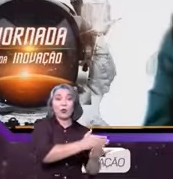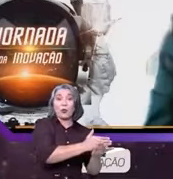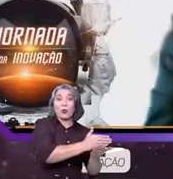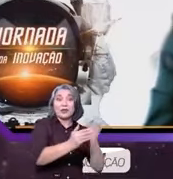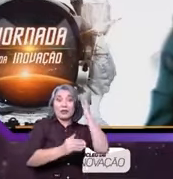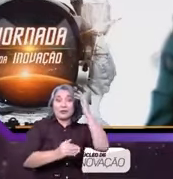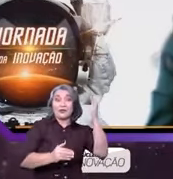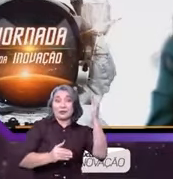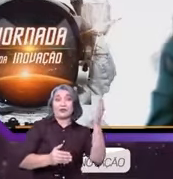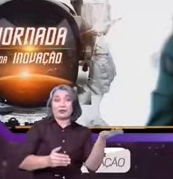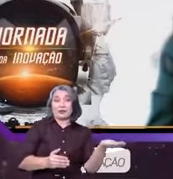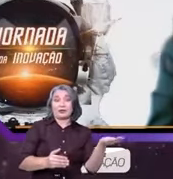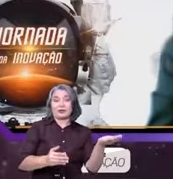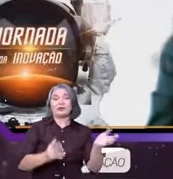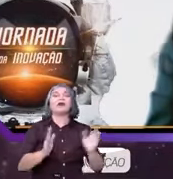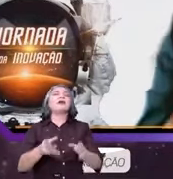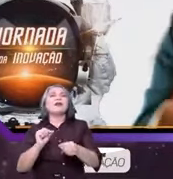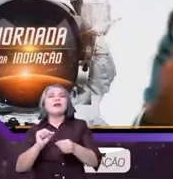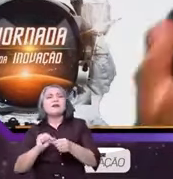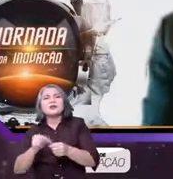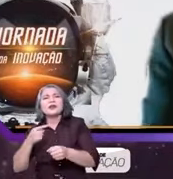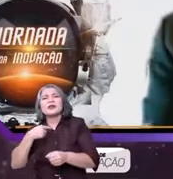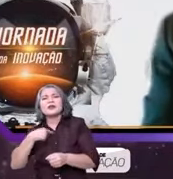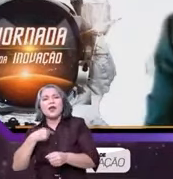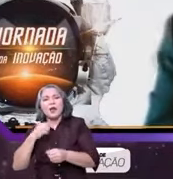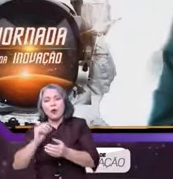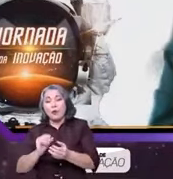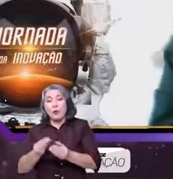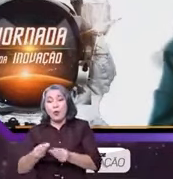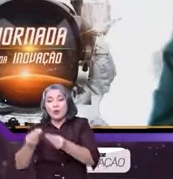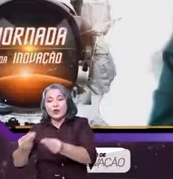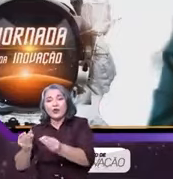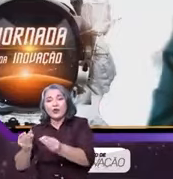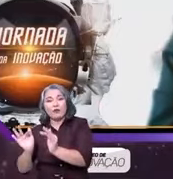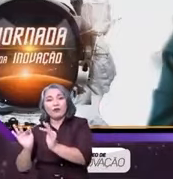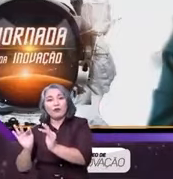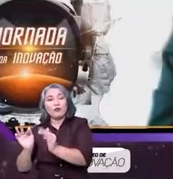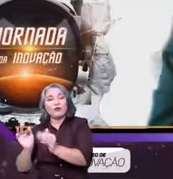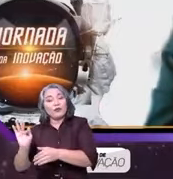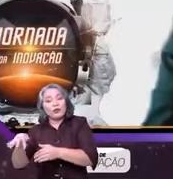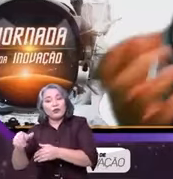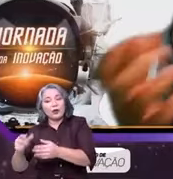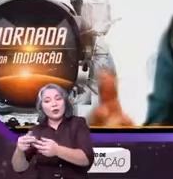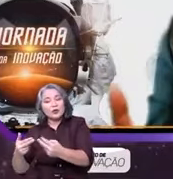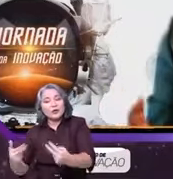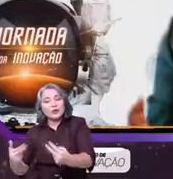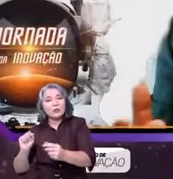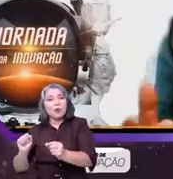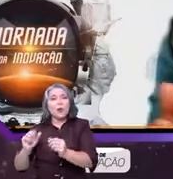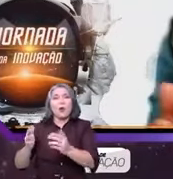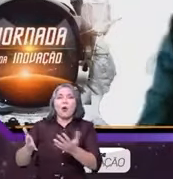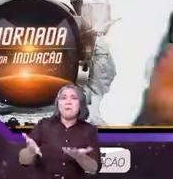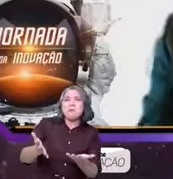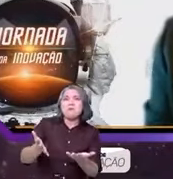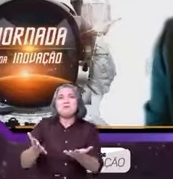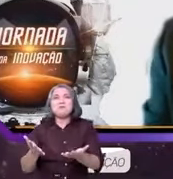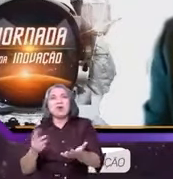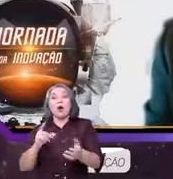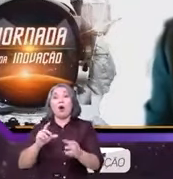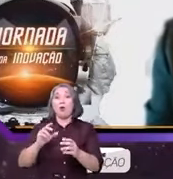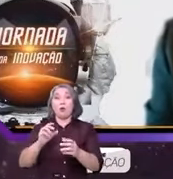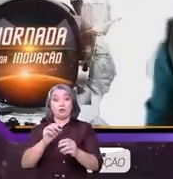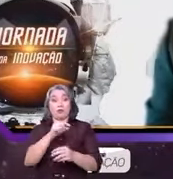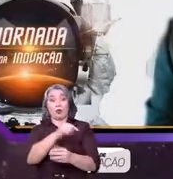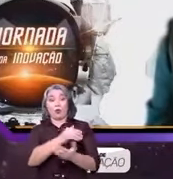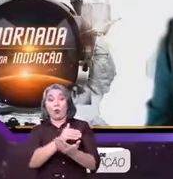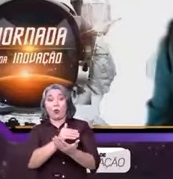imaginado, e isso vai me fazer com que a entrega final seja talvez um produto diferente do